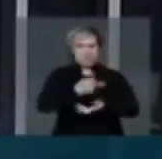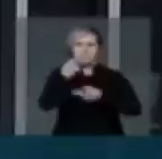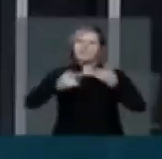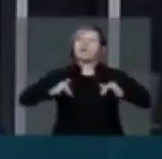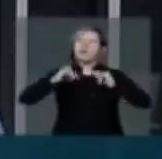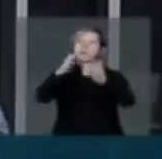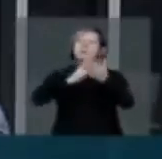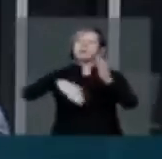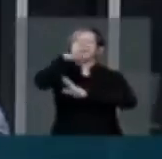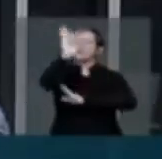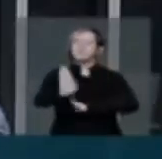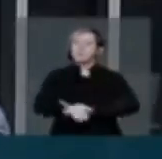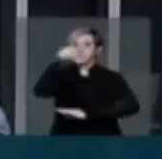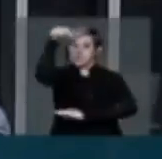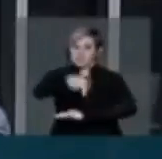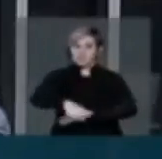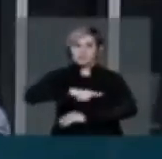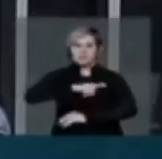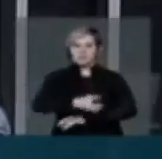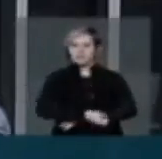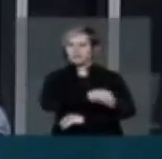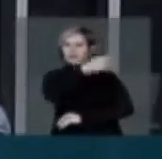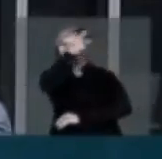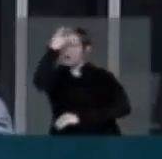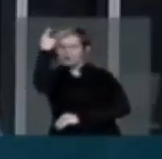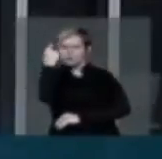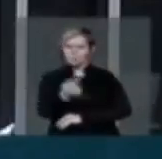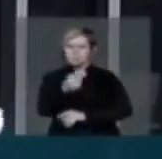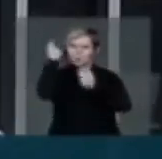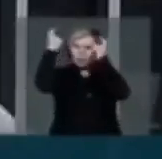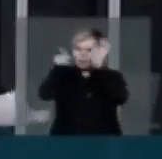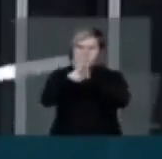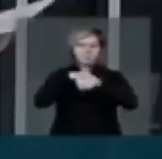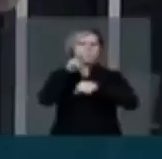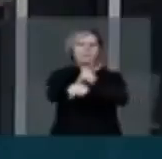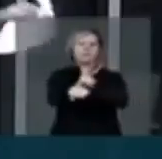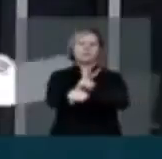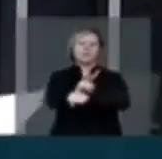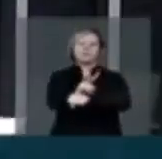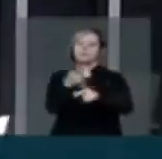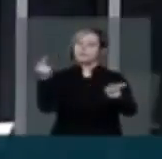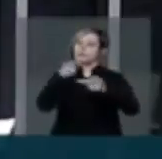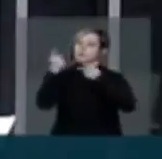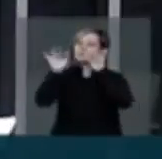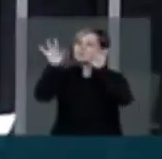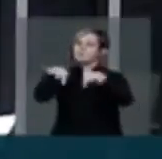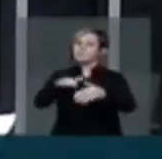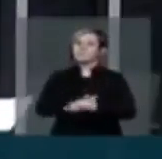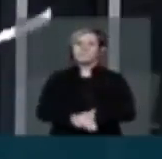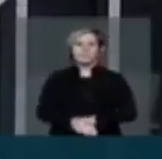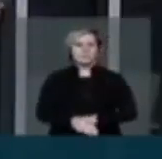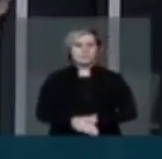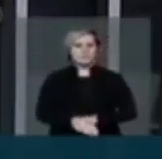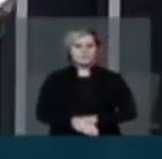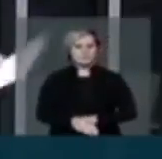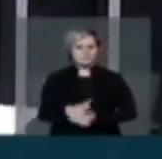todo o Brasil, aqui tem homens que se preocupam com isso. E para encerrar, senhor presidente,